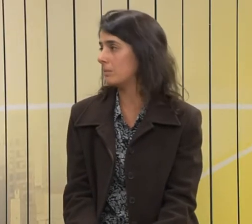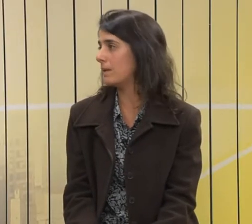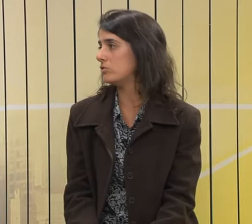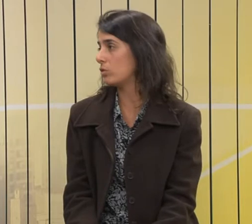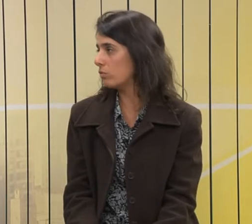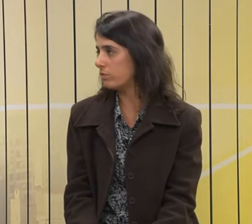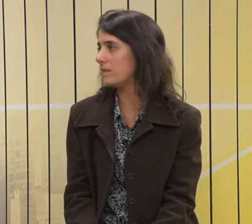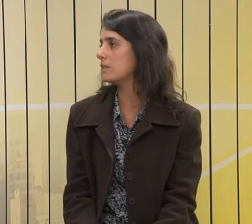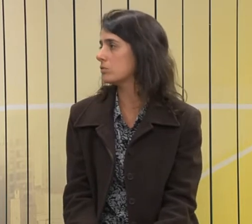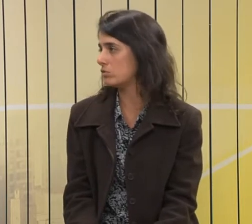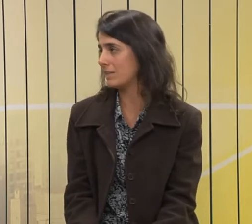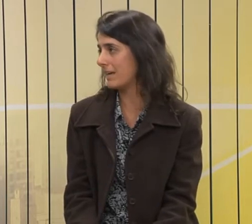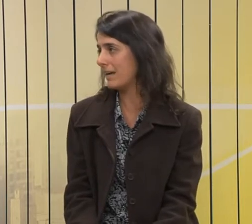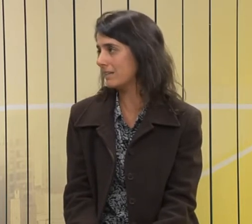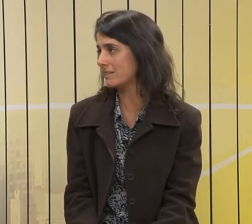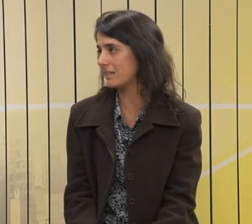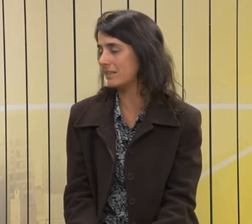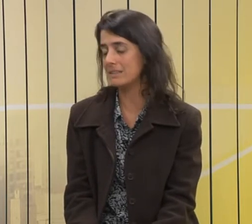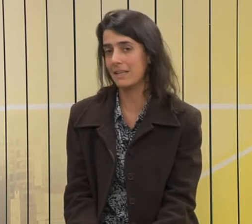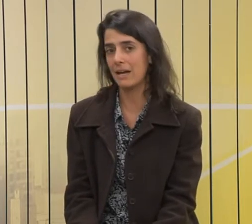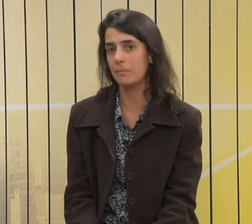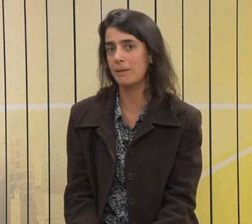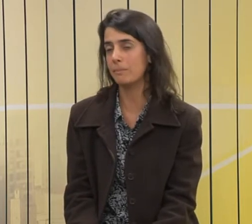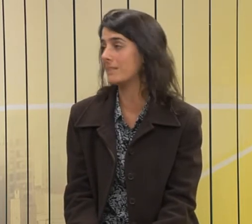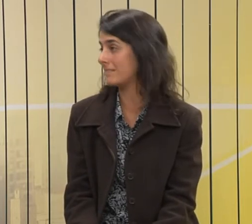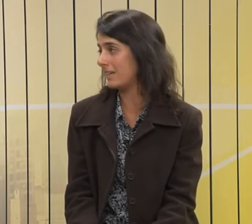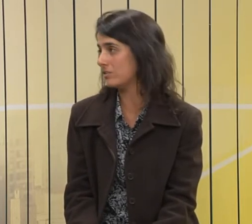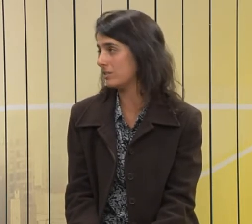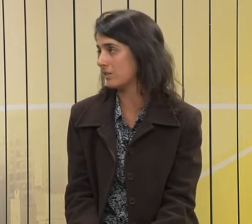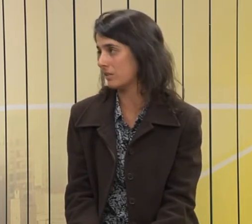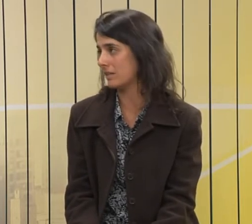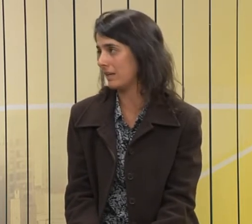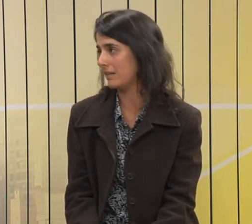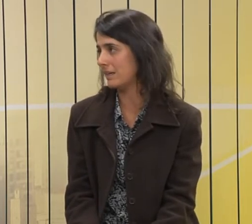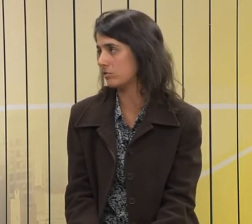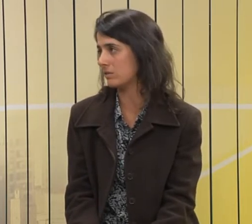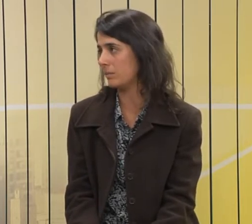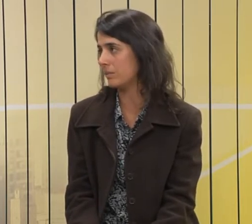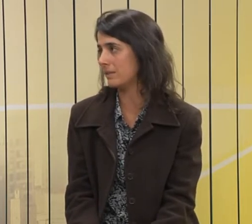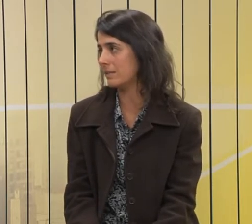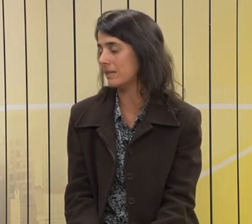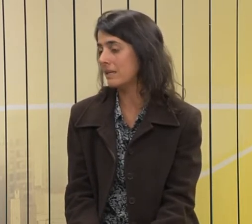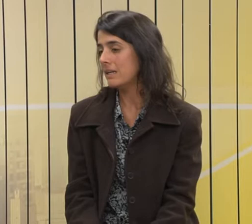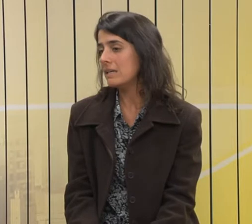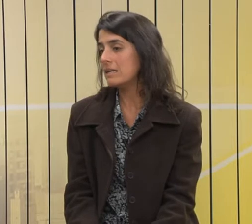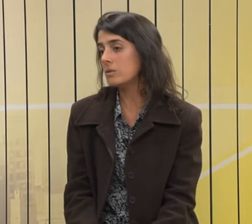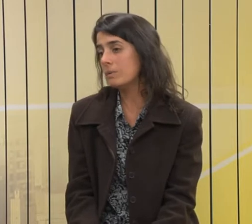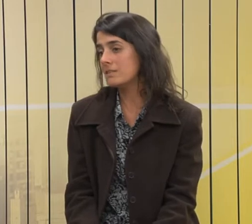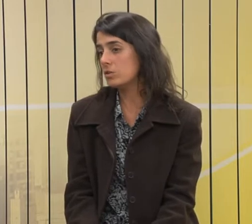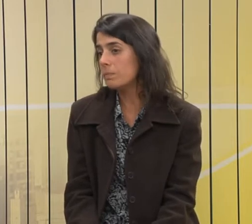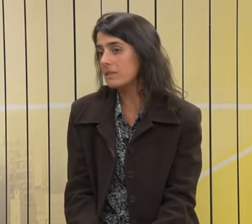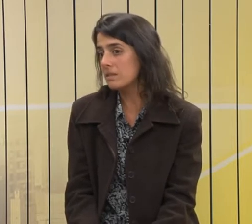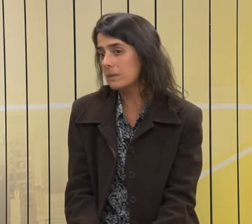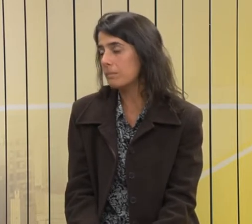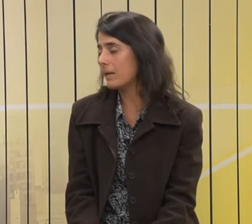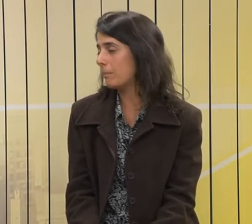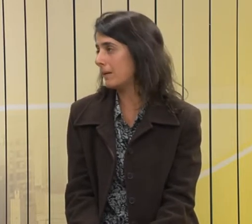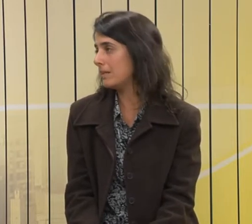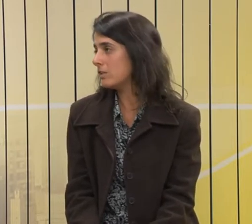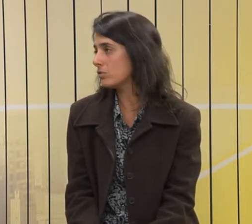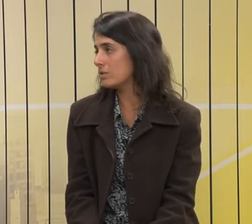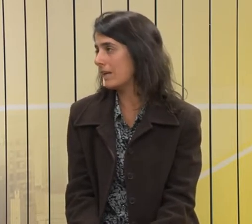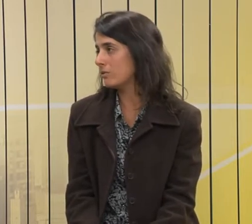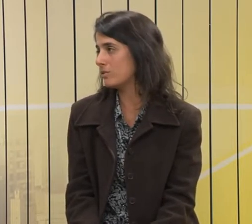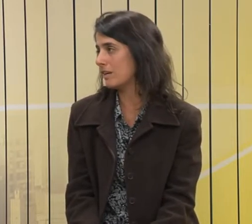enfim, também de conflitos, de guerras, ele está bem presente na nossa realidade contemporânea. E o Brasil, para se preparar